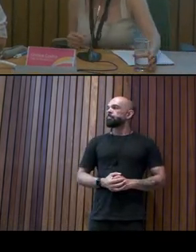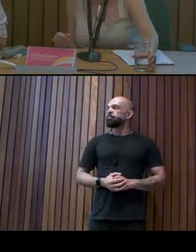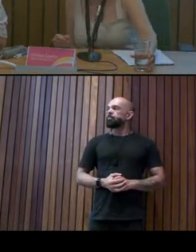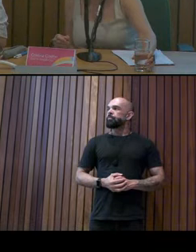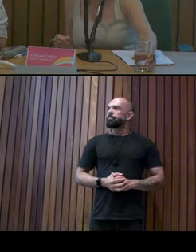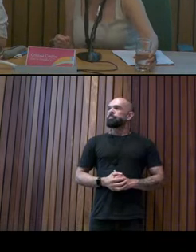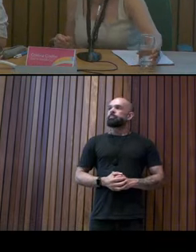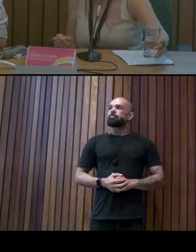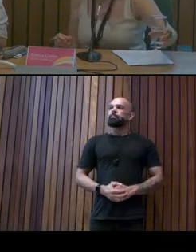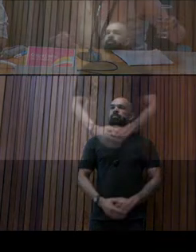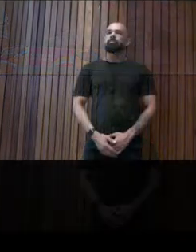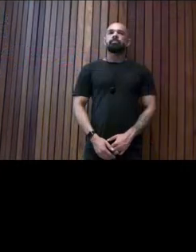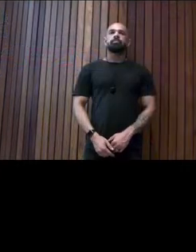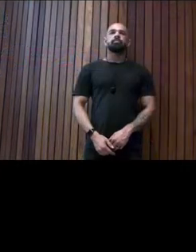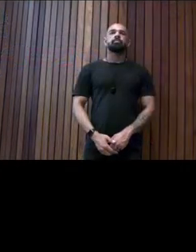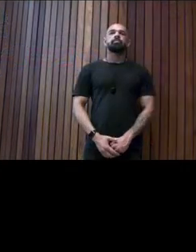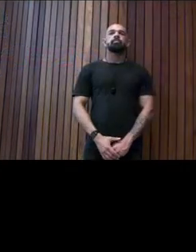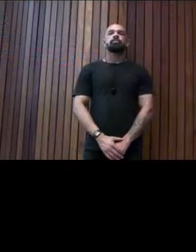catálogo?